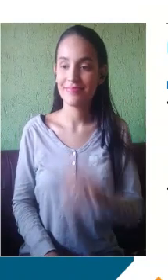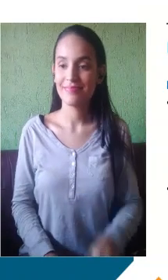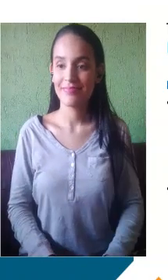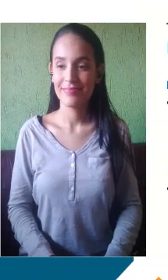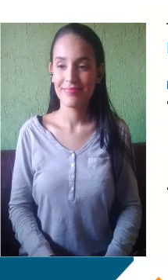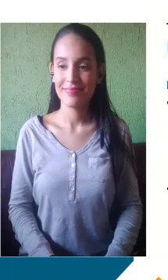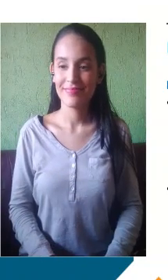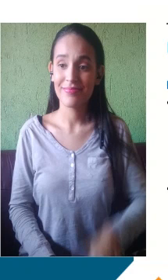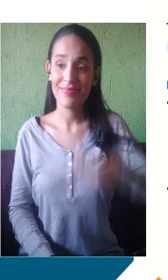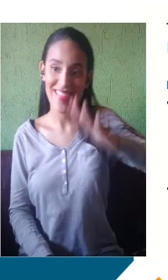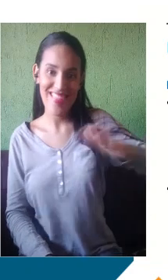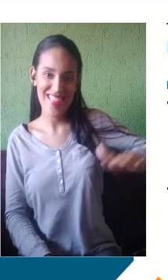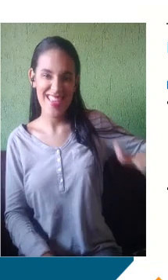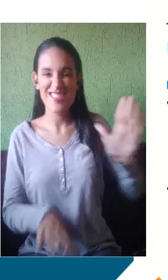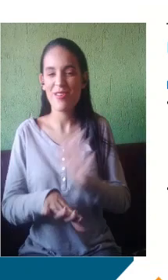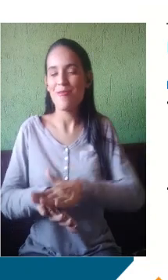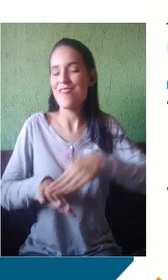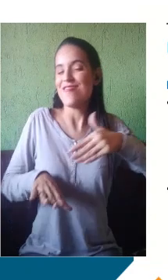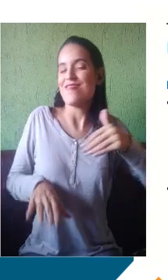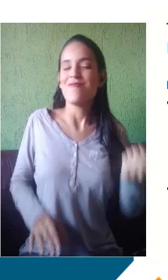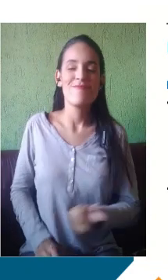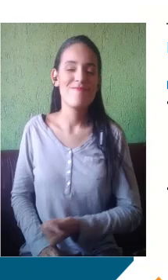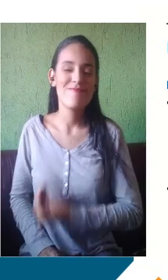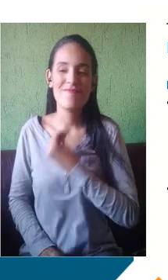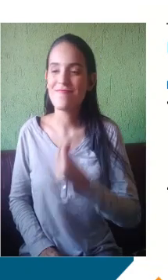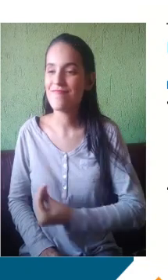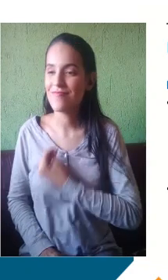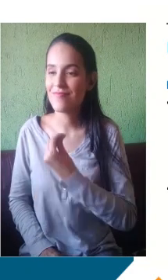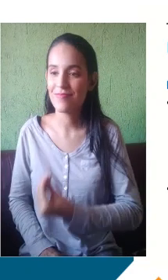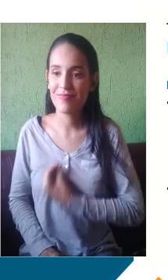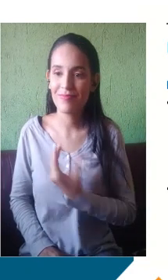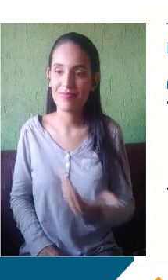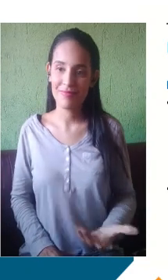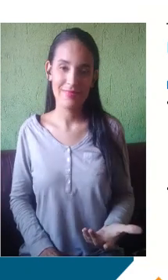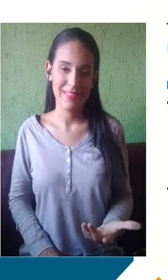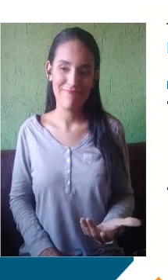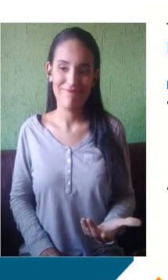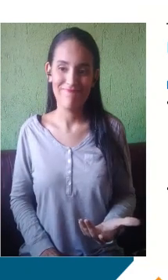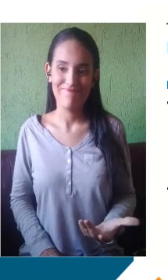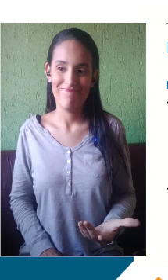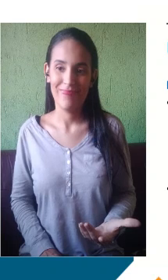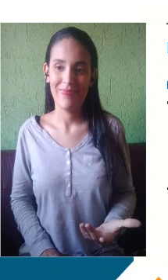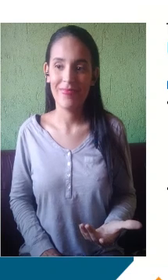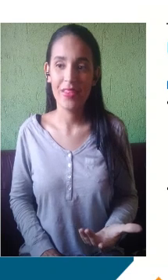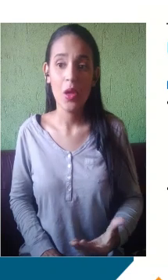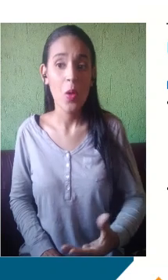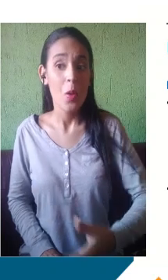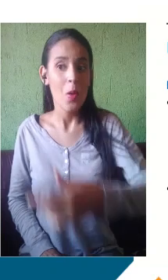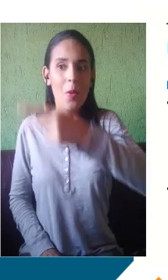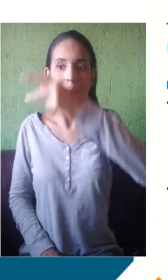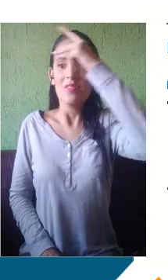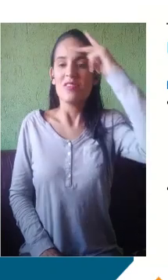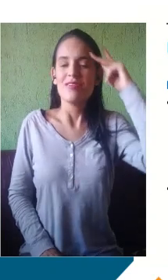da vida. Afinal, quem não gosta de viver sem pressão e praticamente sem compromissos? Bem, a